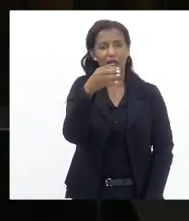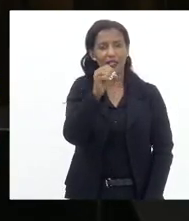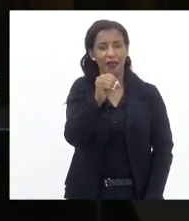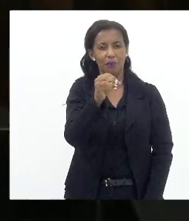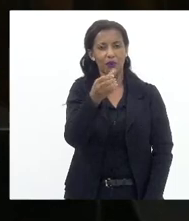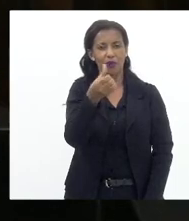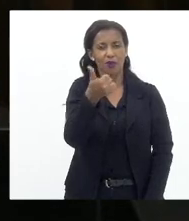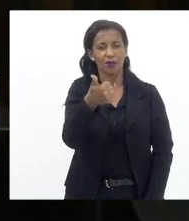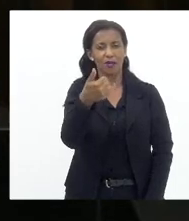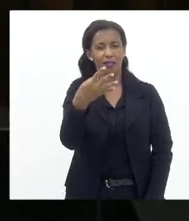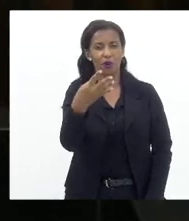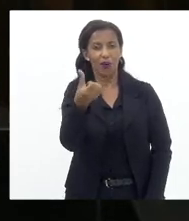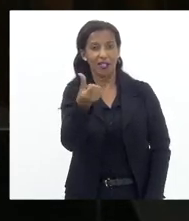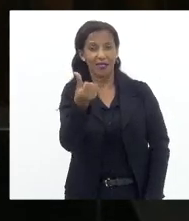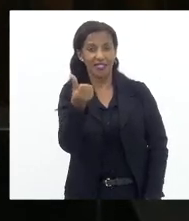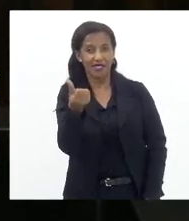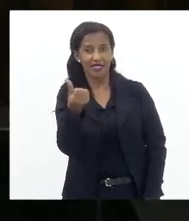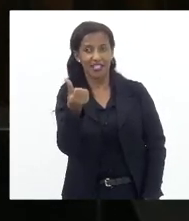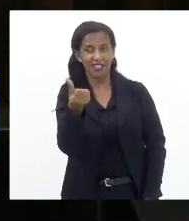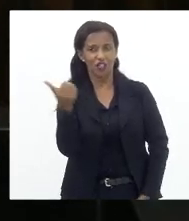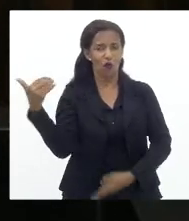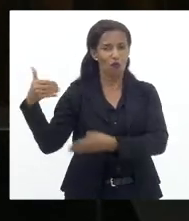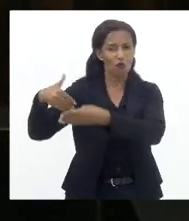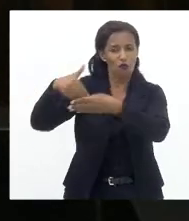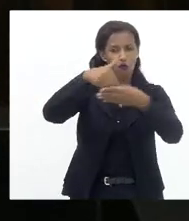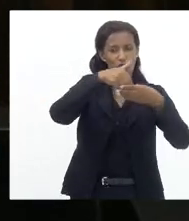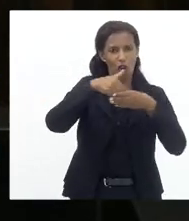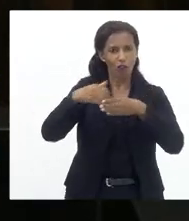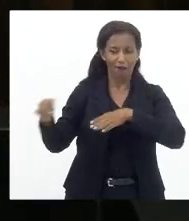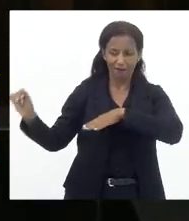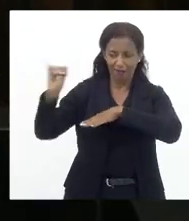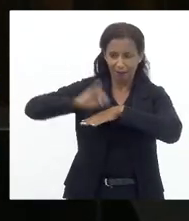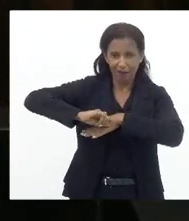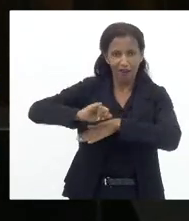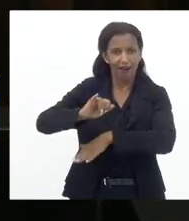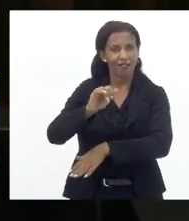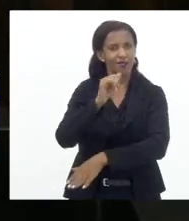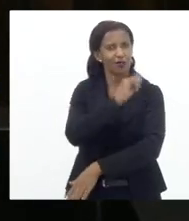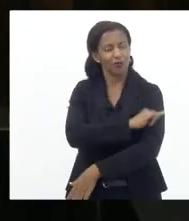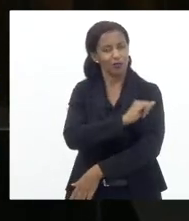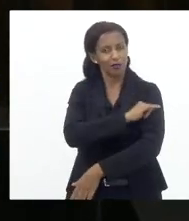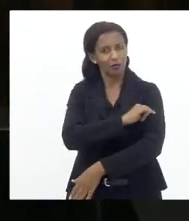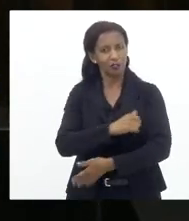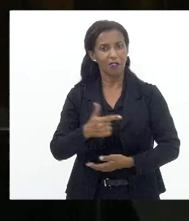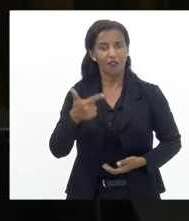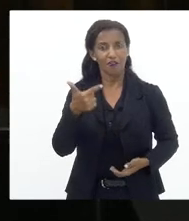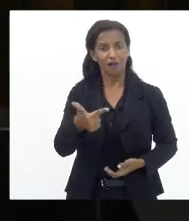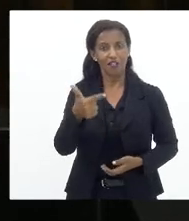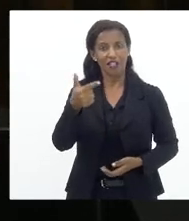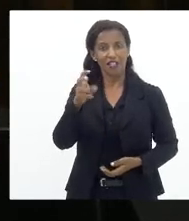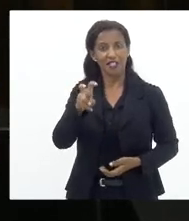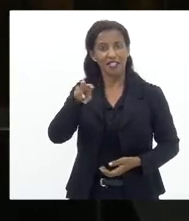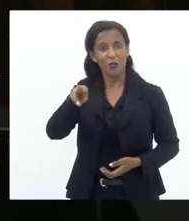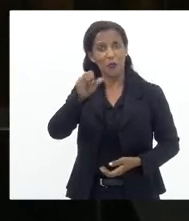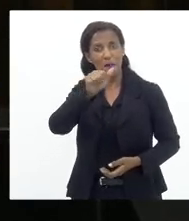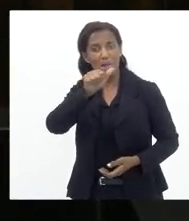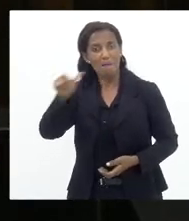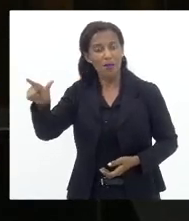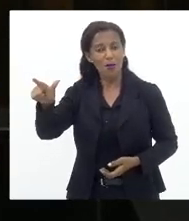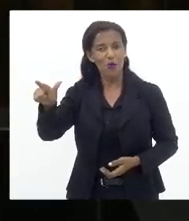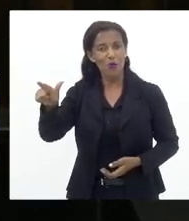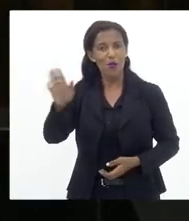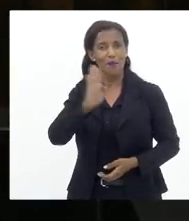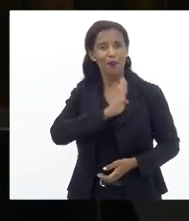1666 votos a metade na capital do Rio de Janeiro a metade no interior sendo 25 mil votos